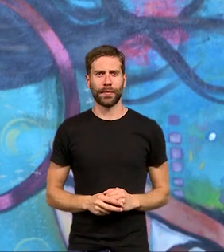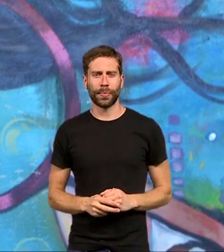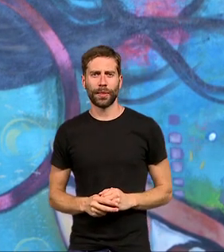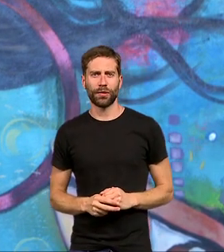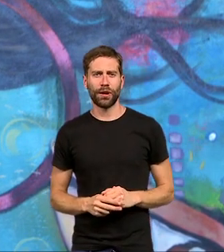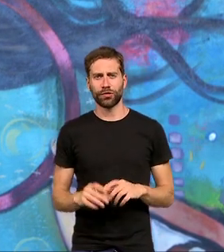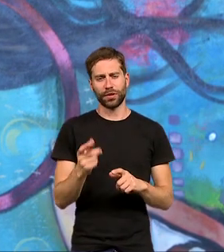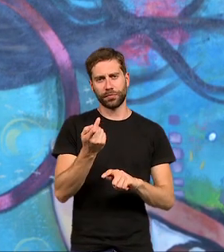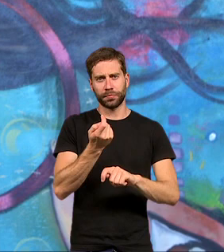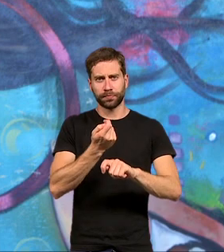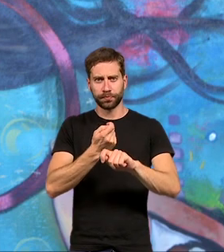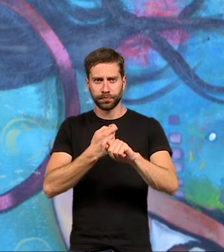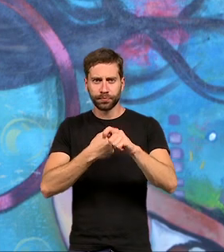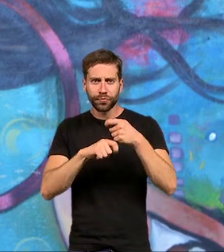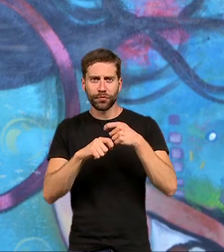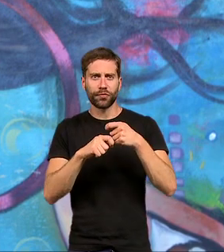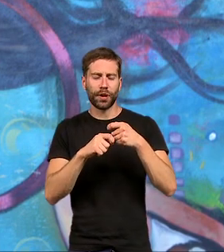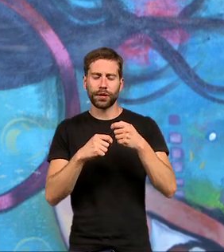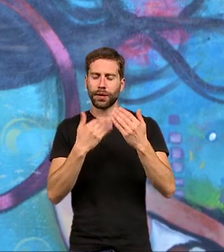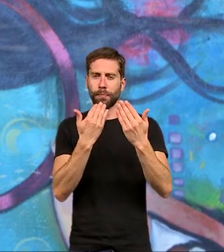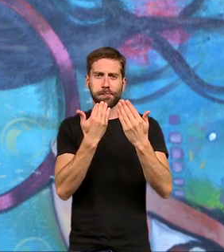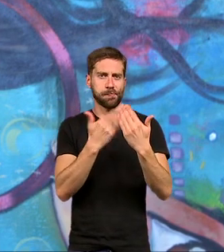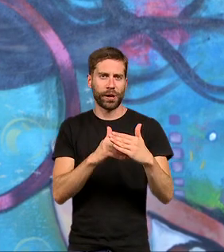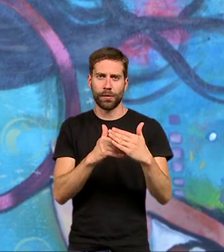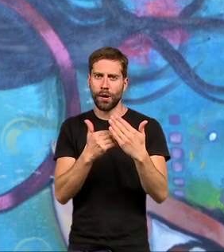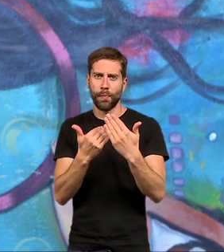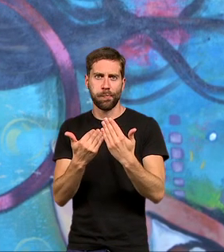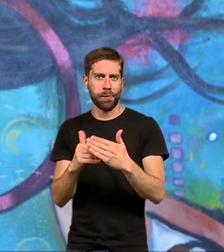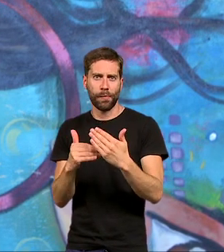procura é condicionada e há muitos artistas